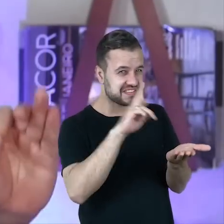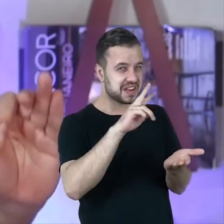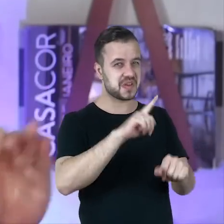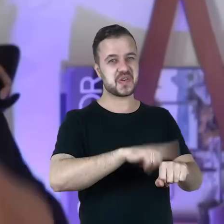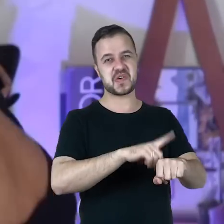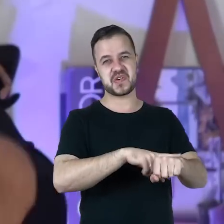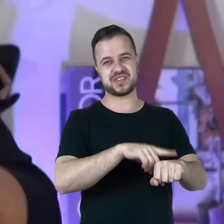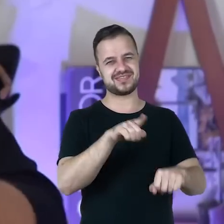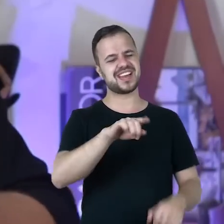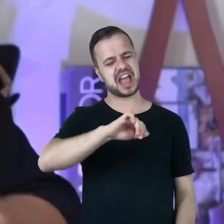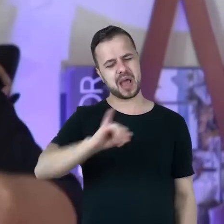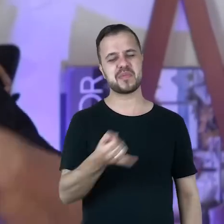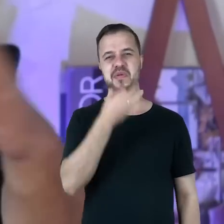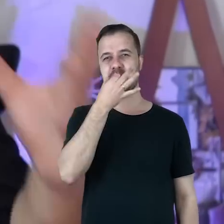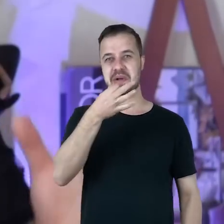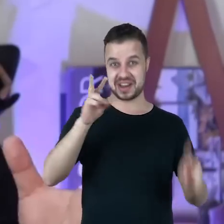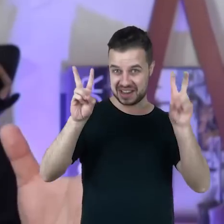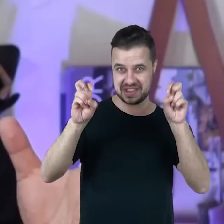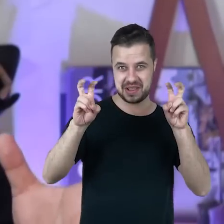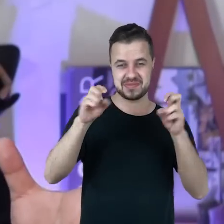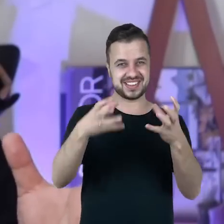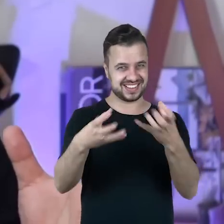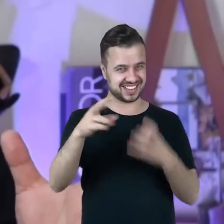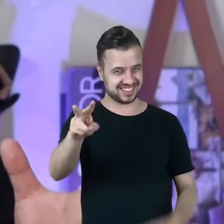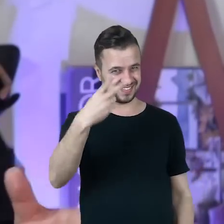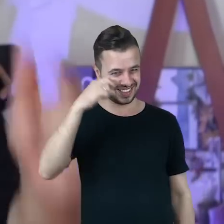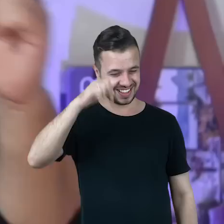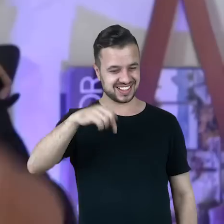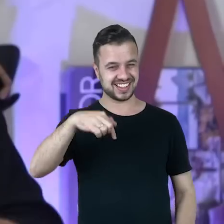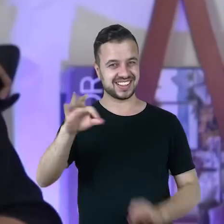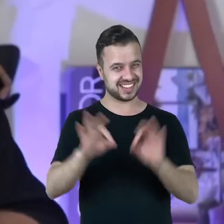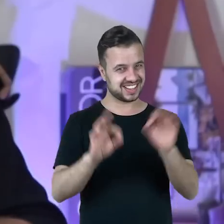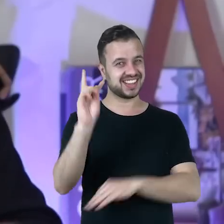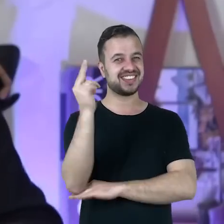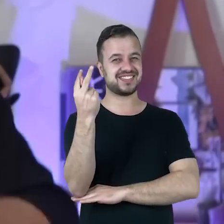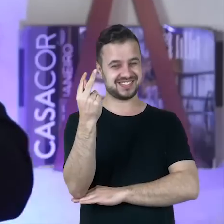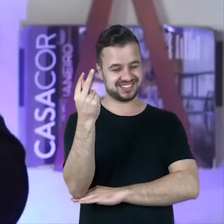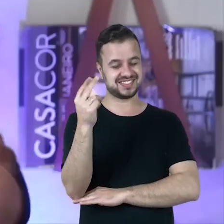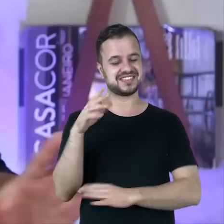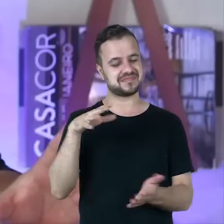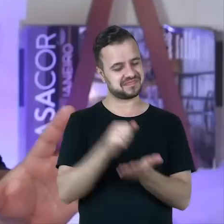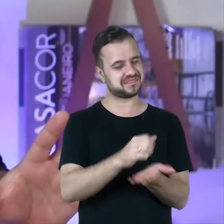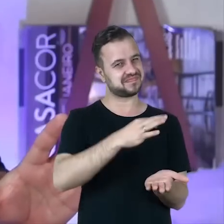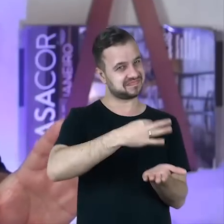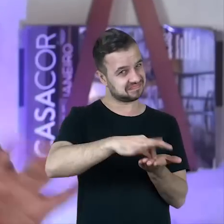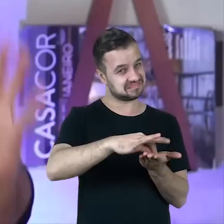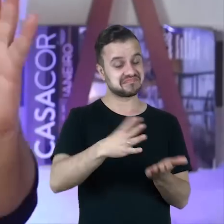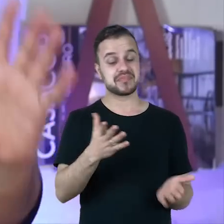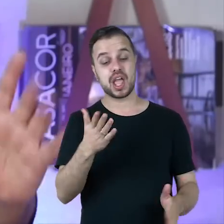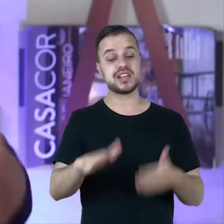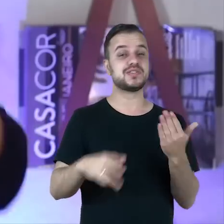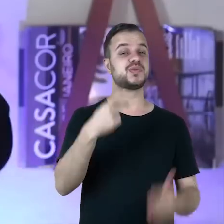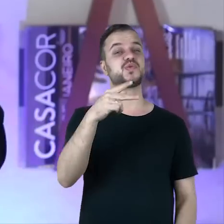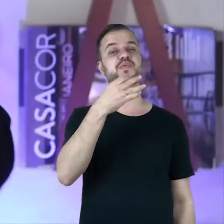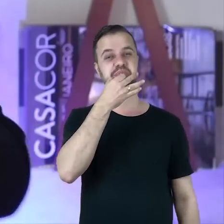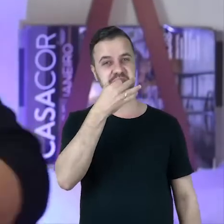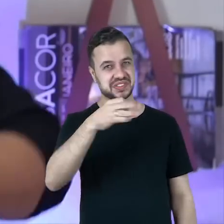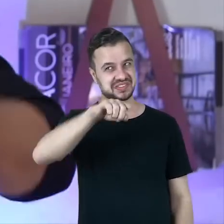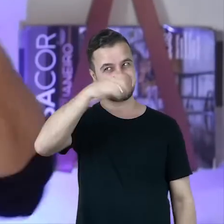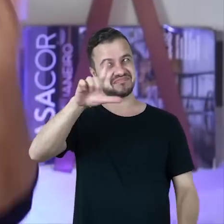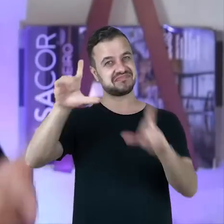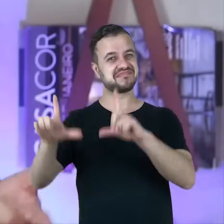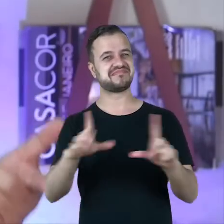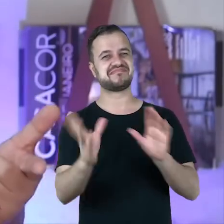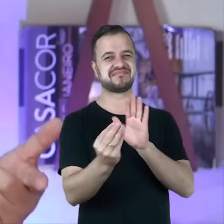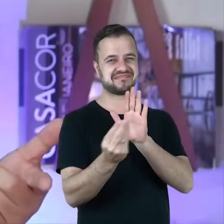adorar saber. Aproveita, se você tem alguma sugestão de tema que você quer ver passar aqui no Decoração Avan, já deixa escrito aí também que quem sabe a sua sugestão